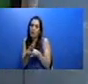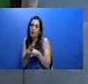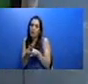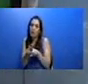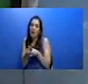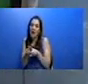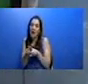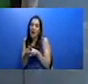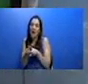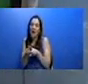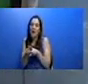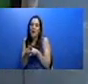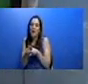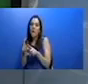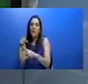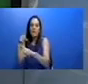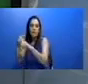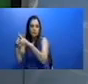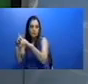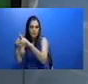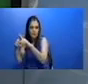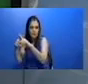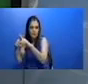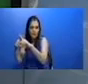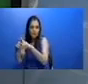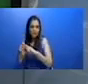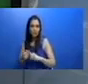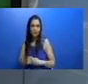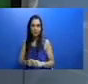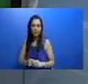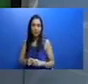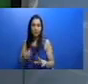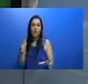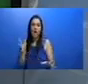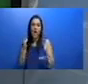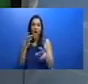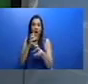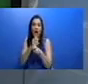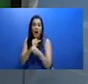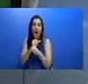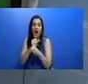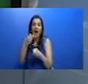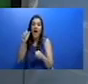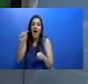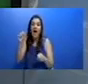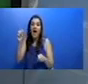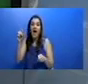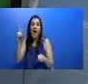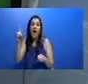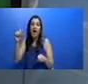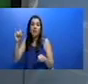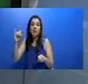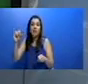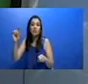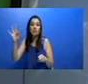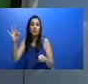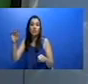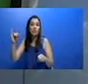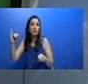a escrita aditiva, nós fizemos isso durante a aula, né? Então, nós temos aqui, olha, eu vou contar